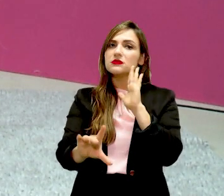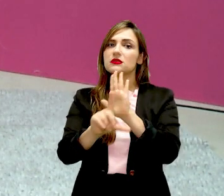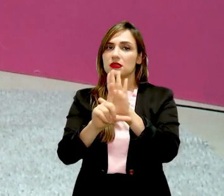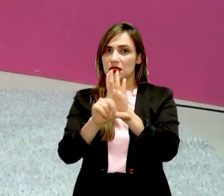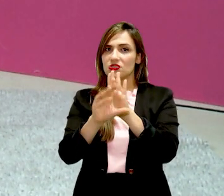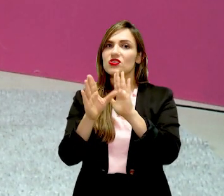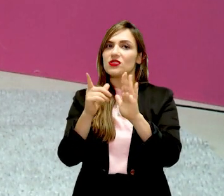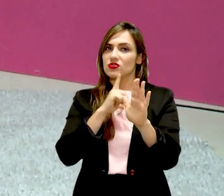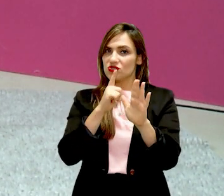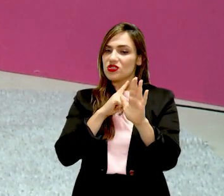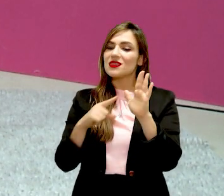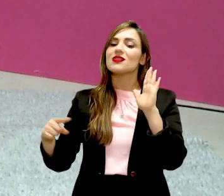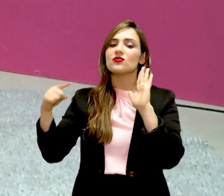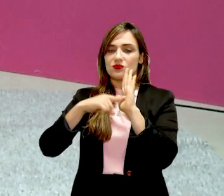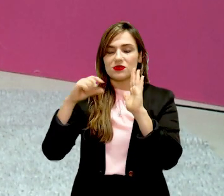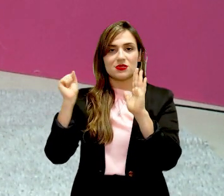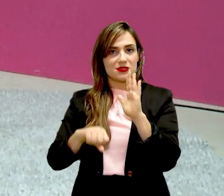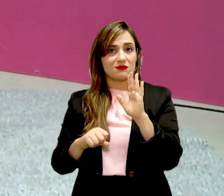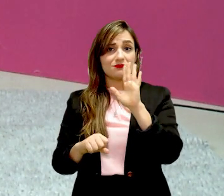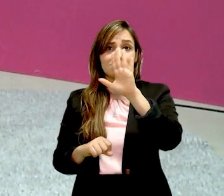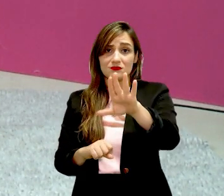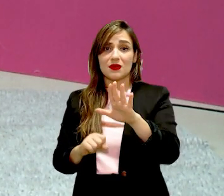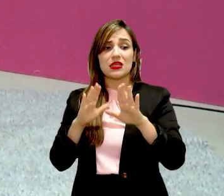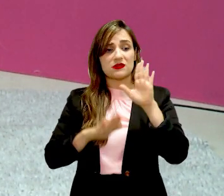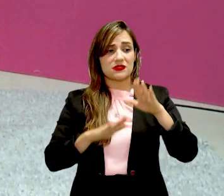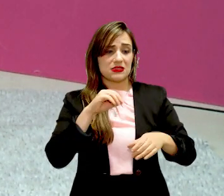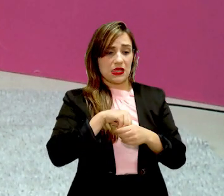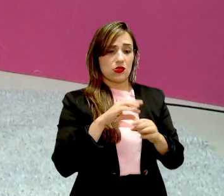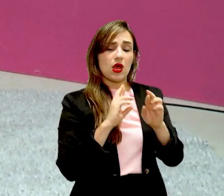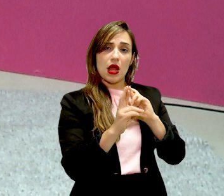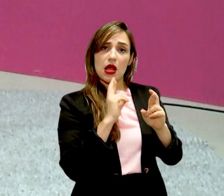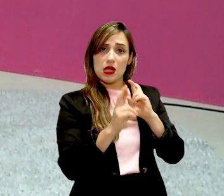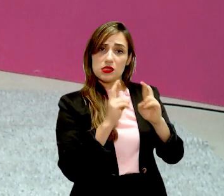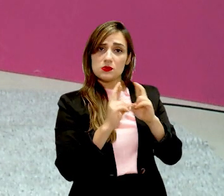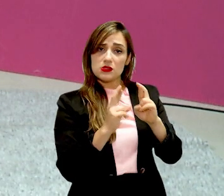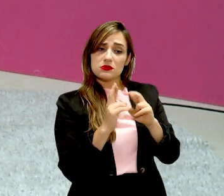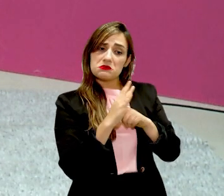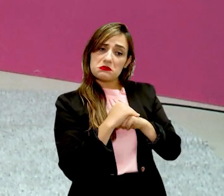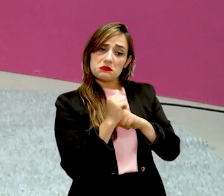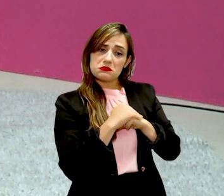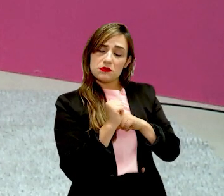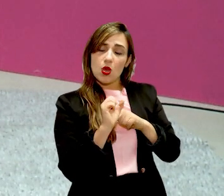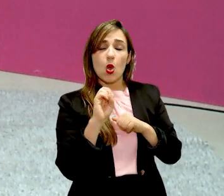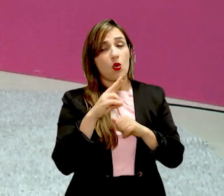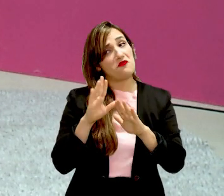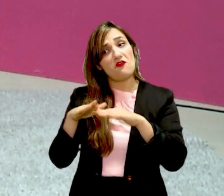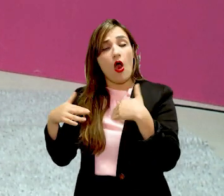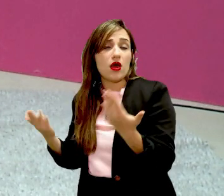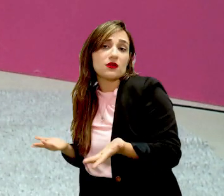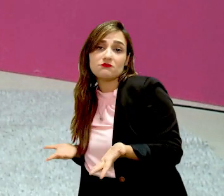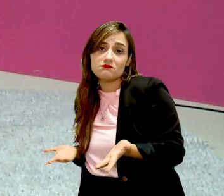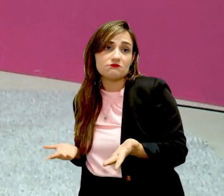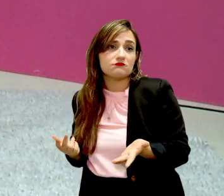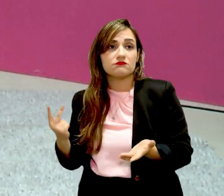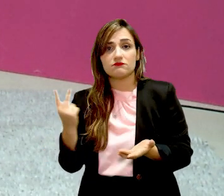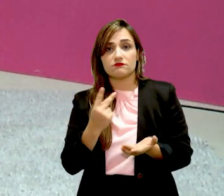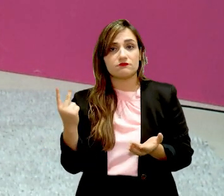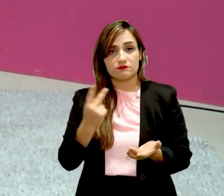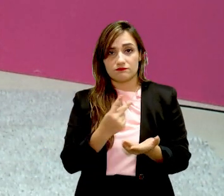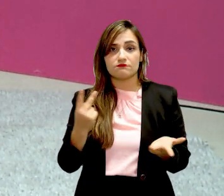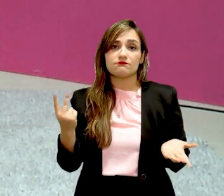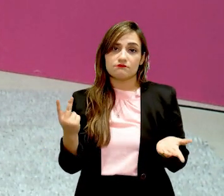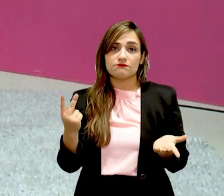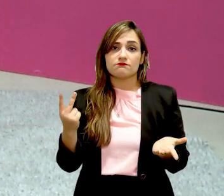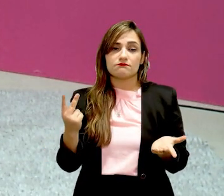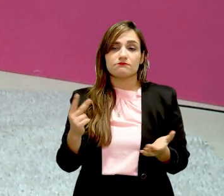stalking, tanto fora de um relacionamento abusivo, fora de uma relação íntima de afeto, como dentro de uma relação íntima de afeto. Então, a